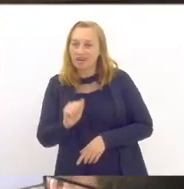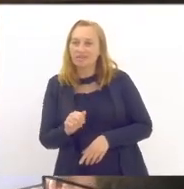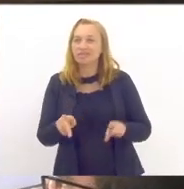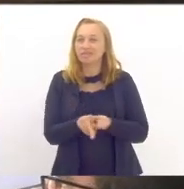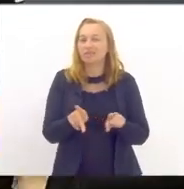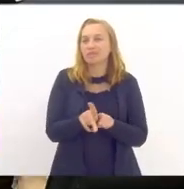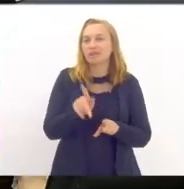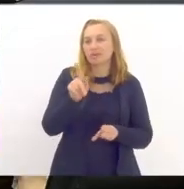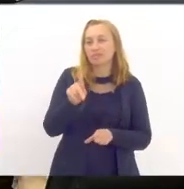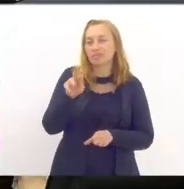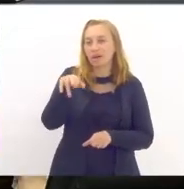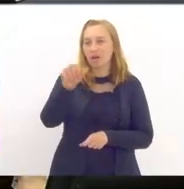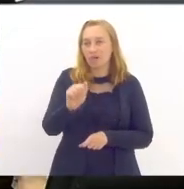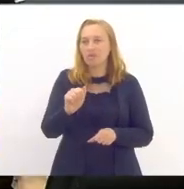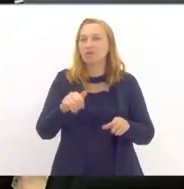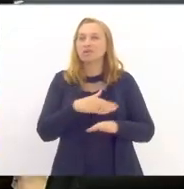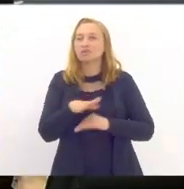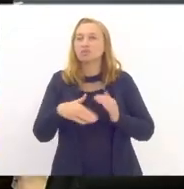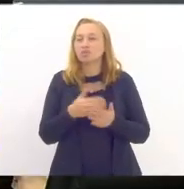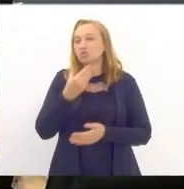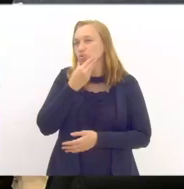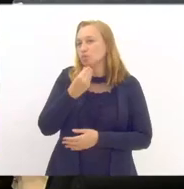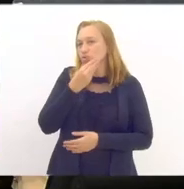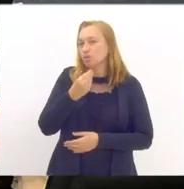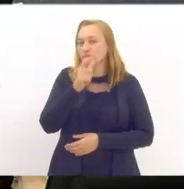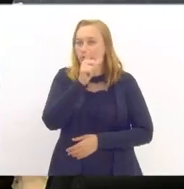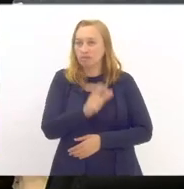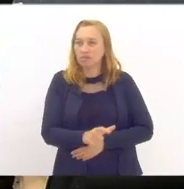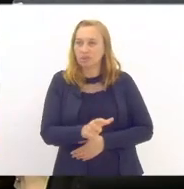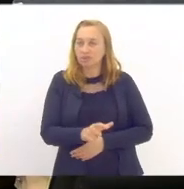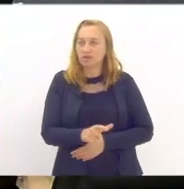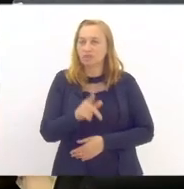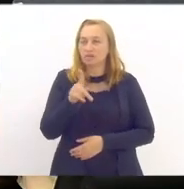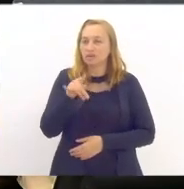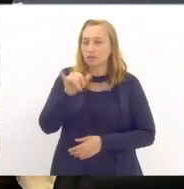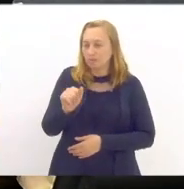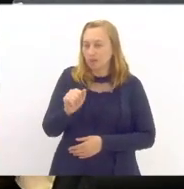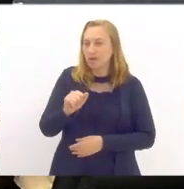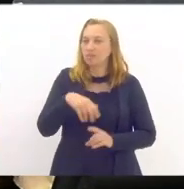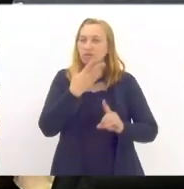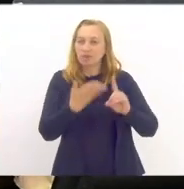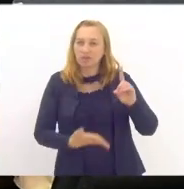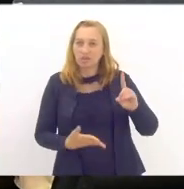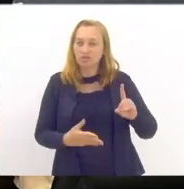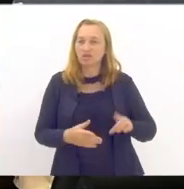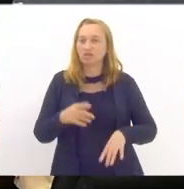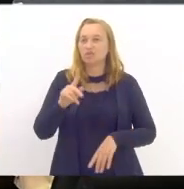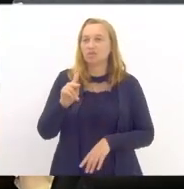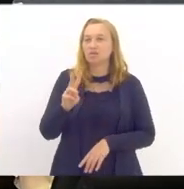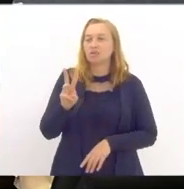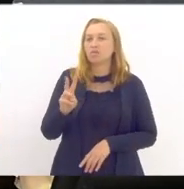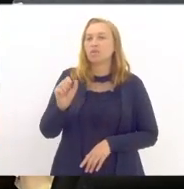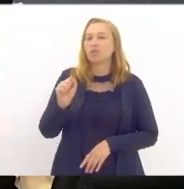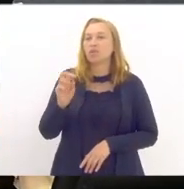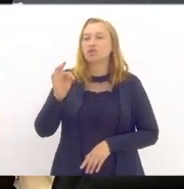Paula. Cumprimento também todos os homens na pessoa do pai do nosso homenageado, o Washington